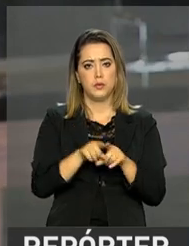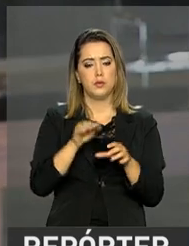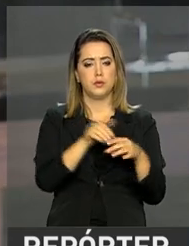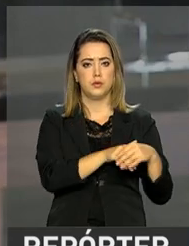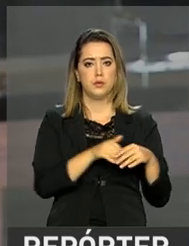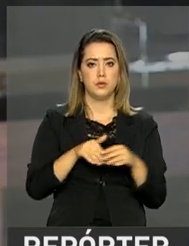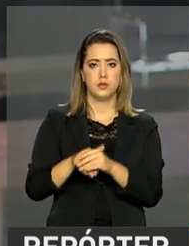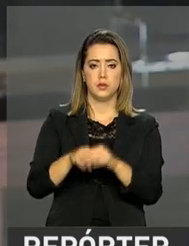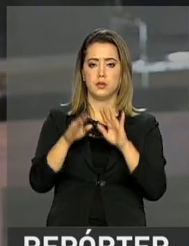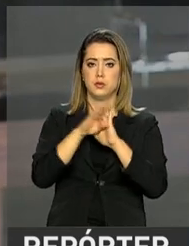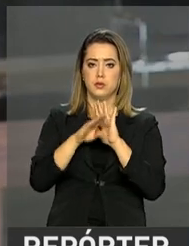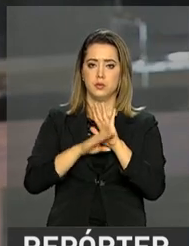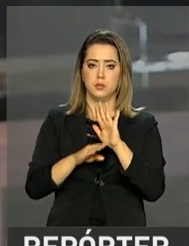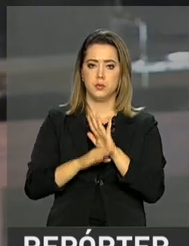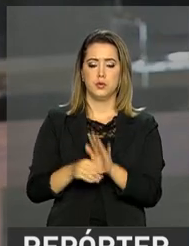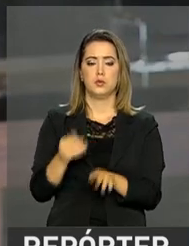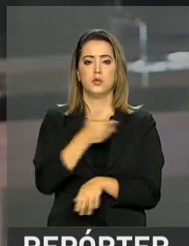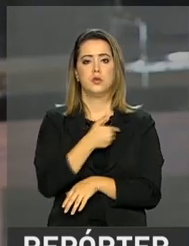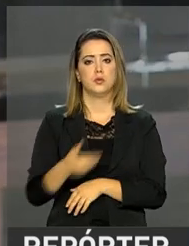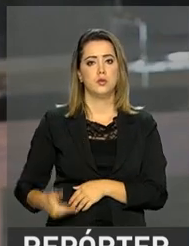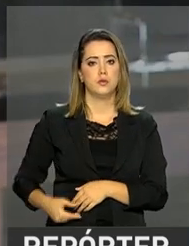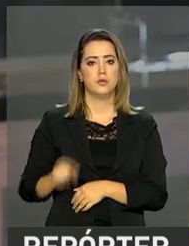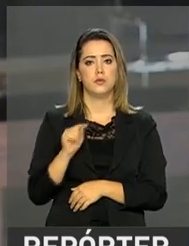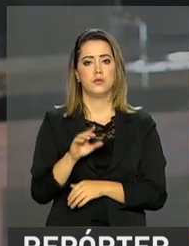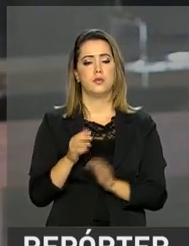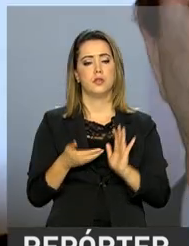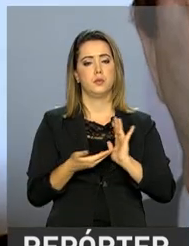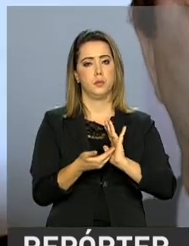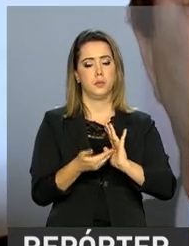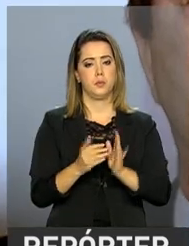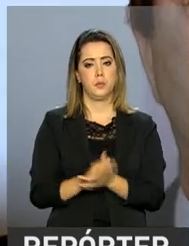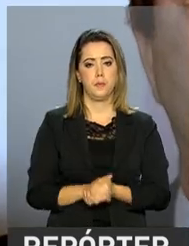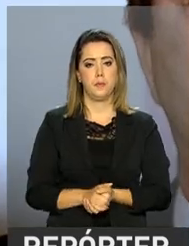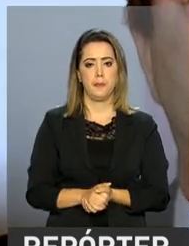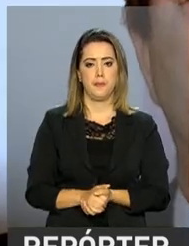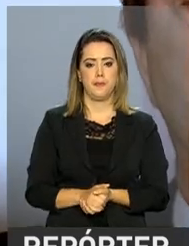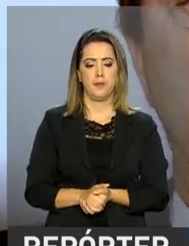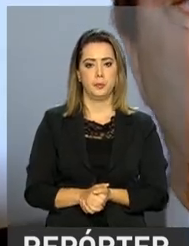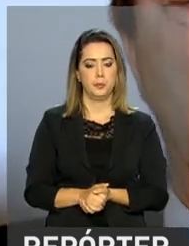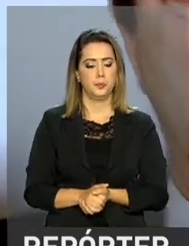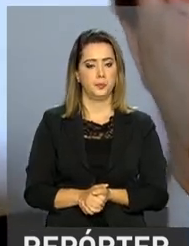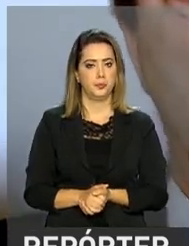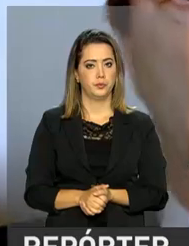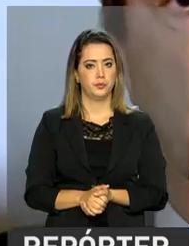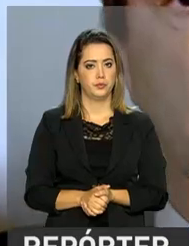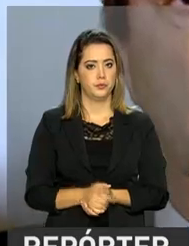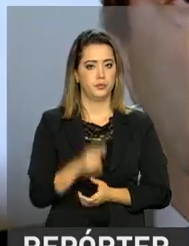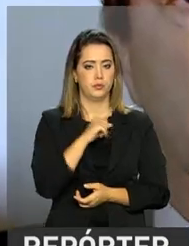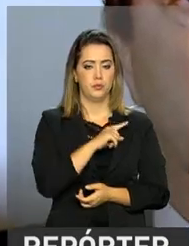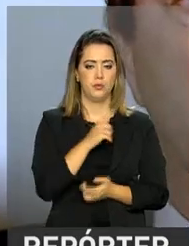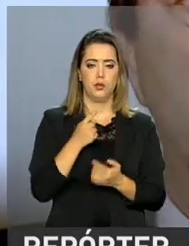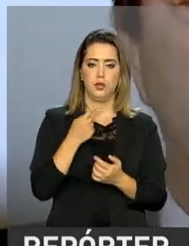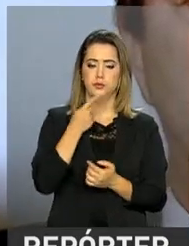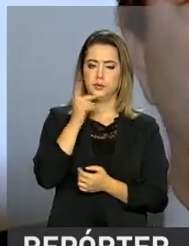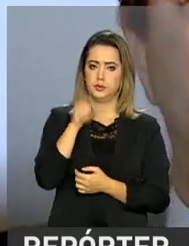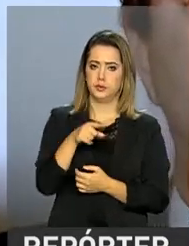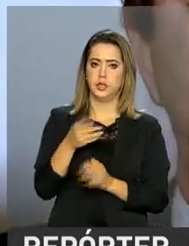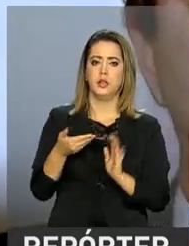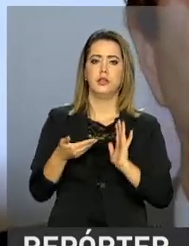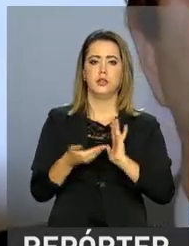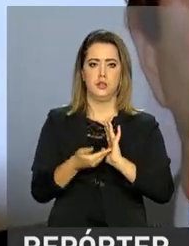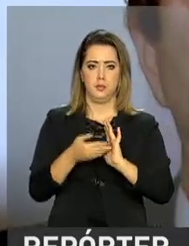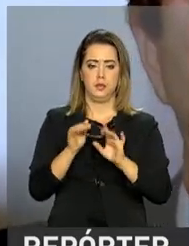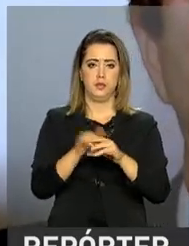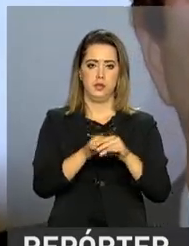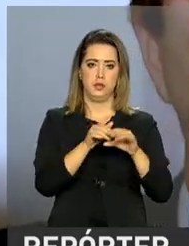votação de gestos de interesse do governo no congresso nacional a câmara de votar tempo a terminar de votar a reforma política pelo menos